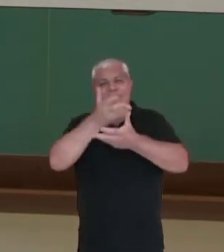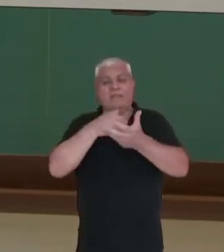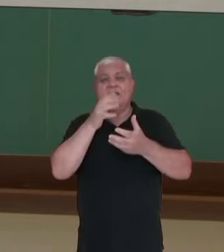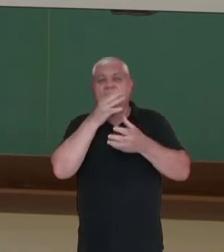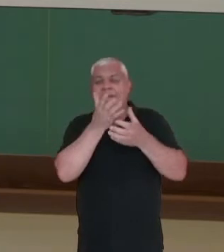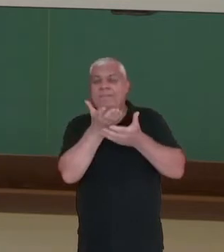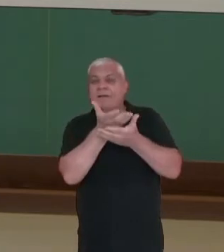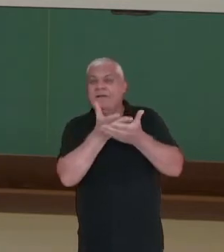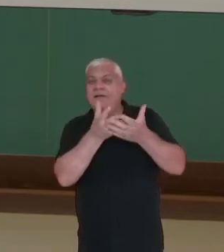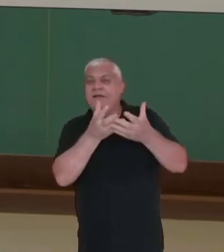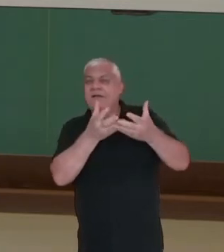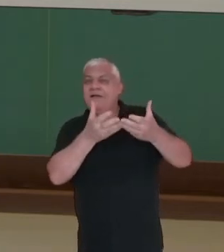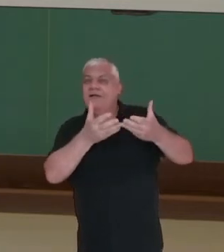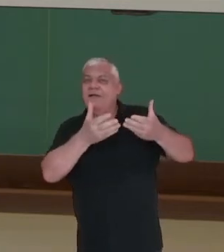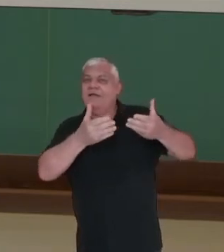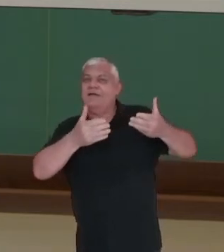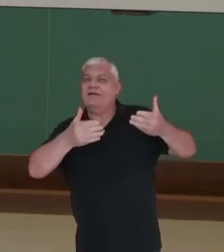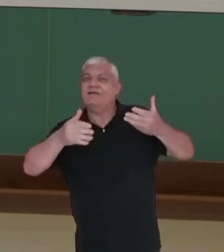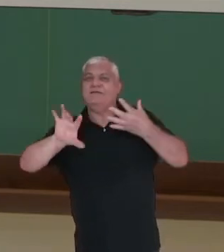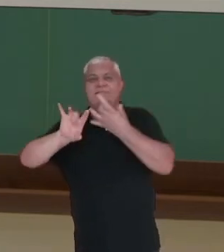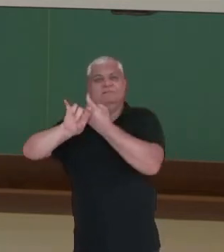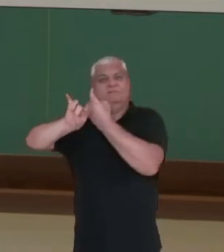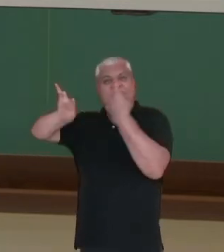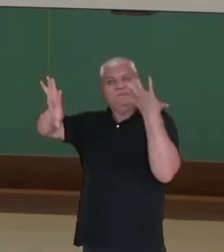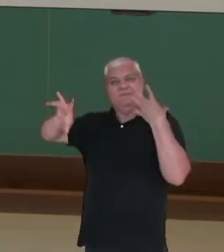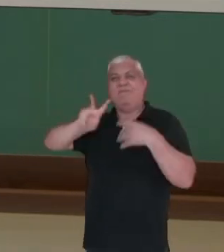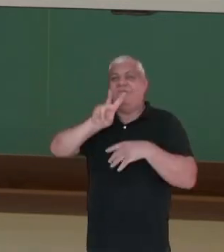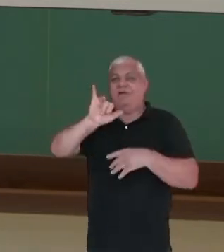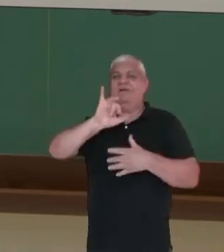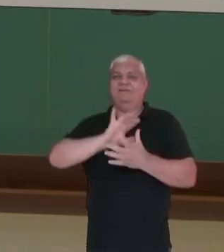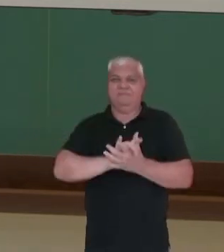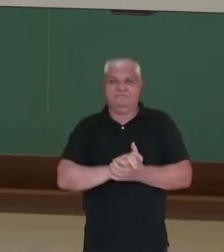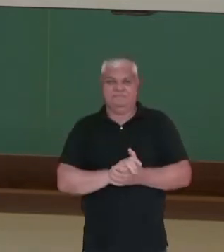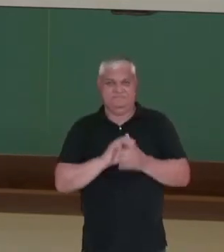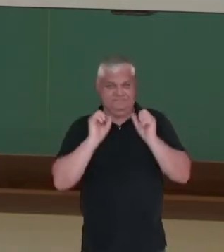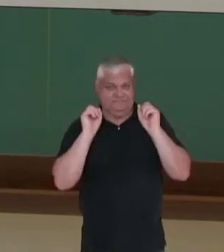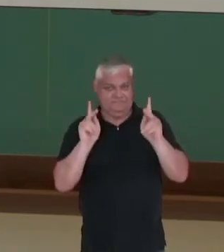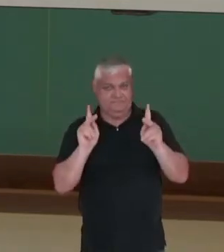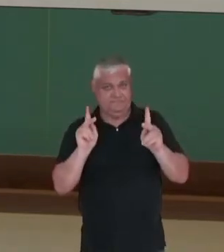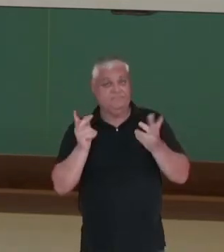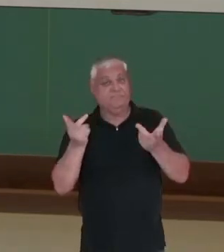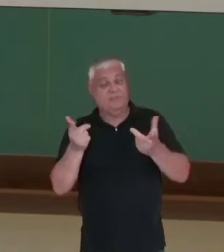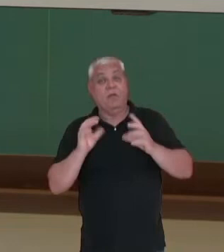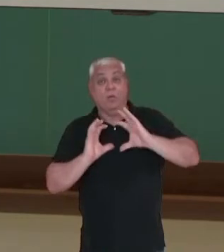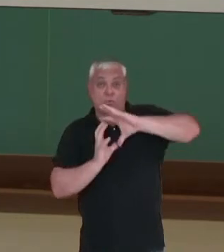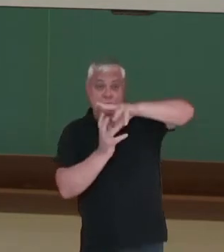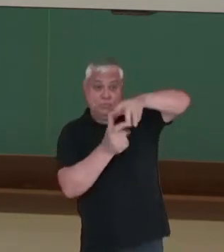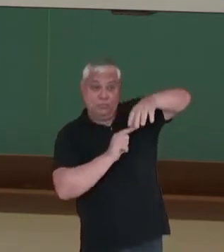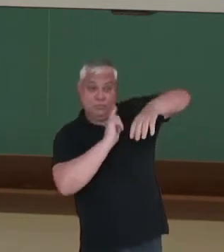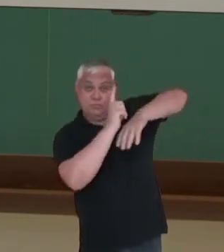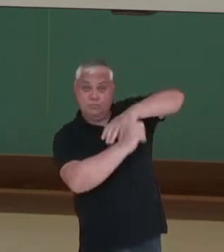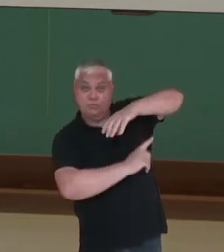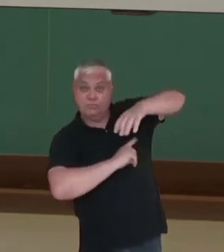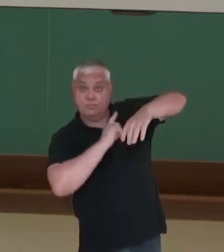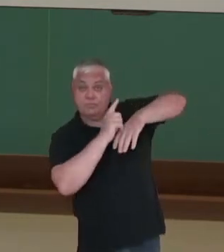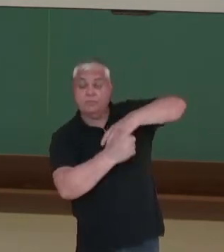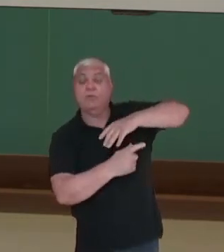aos poucos trabalhado aí para uma total independência, ok? Como o mundo é globalizado, esse